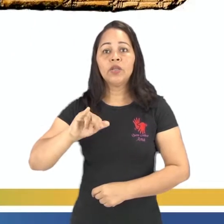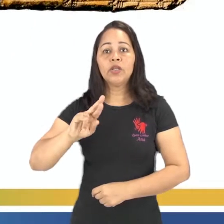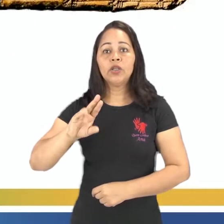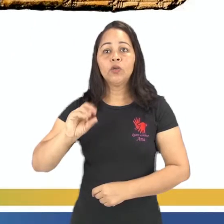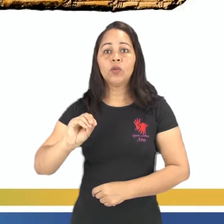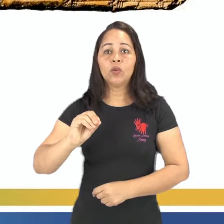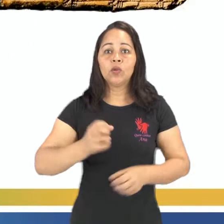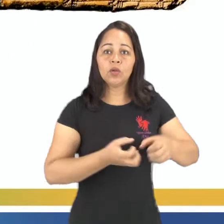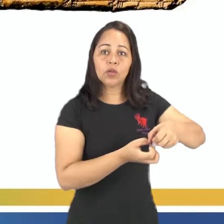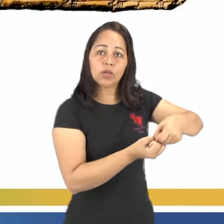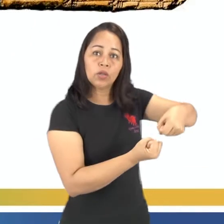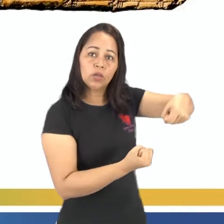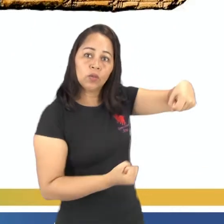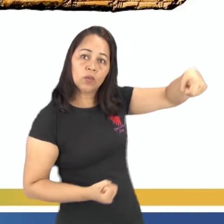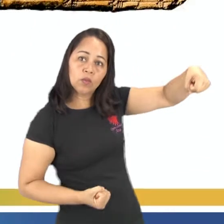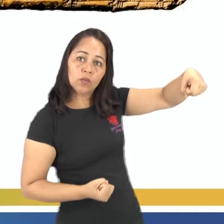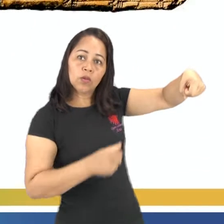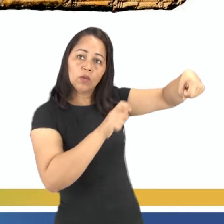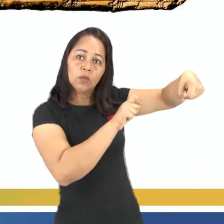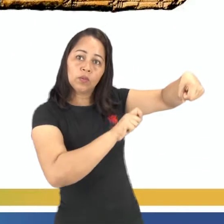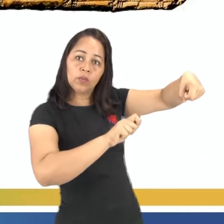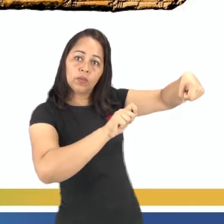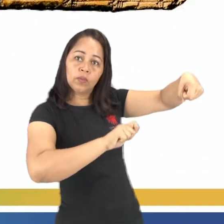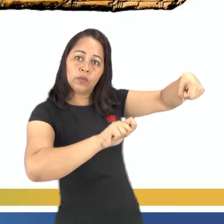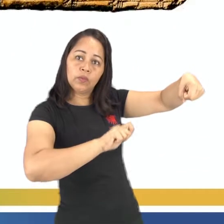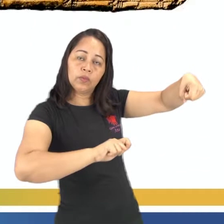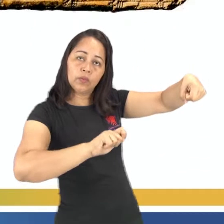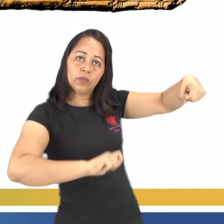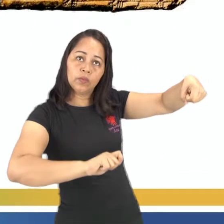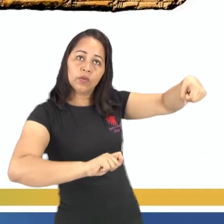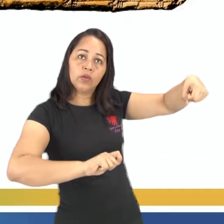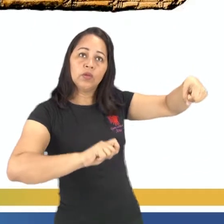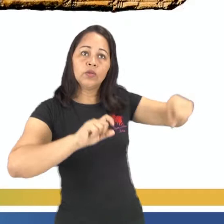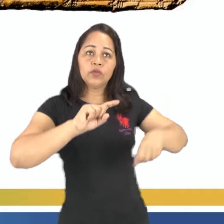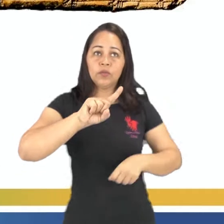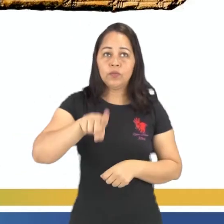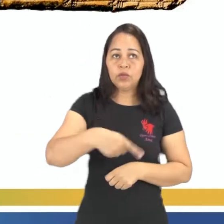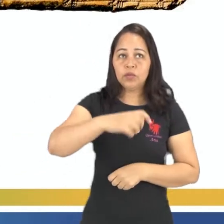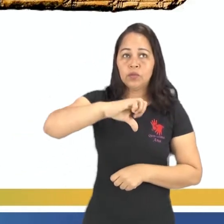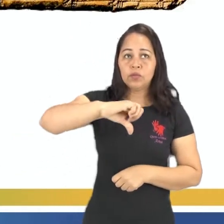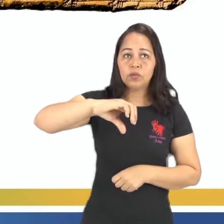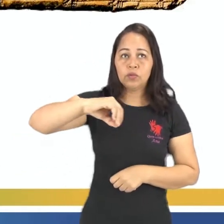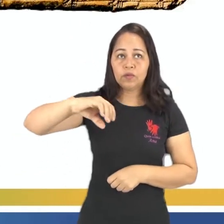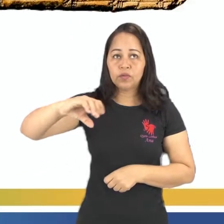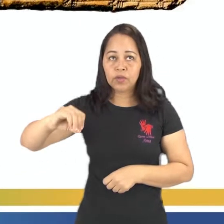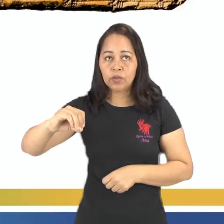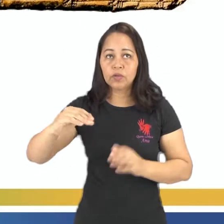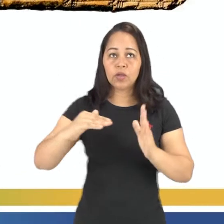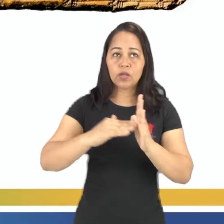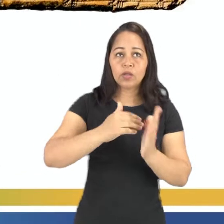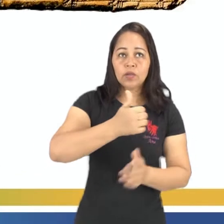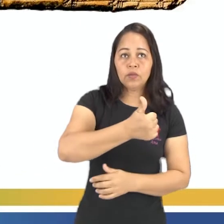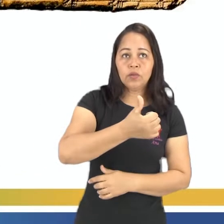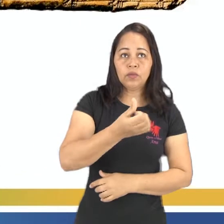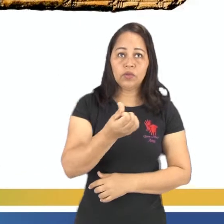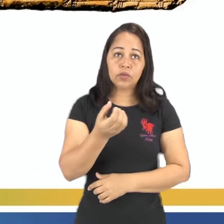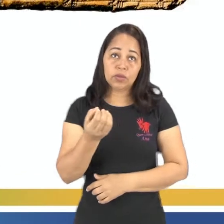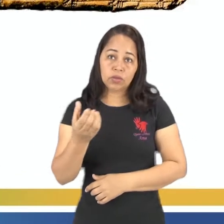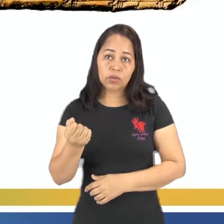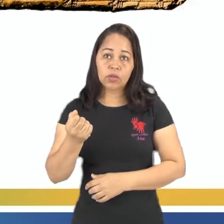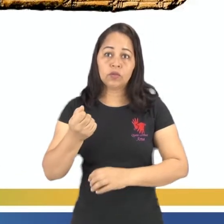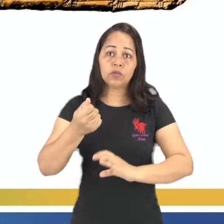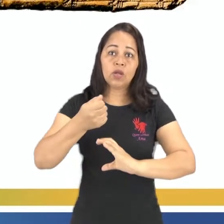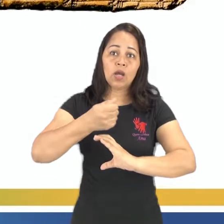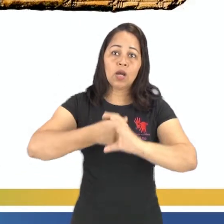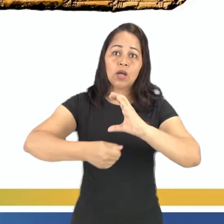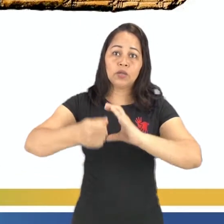escrito aproximadamente entre 1900 e 1600 a.C. Esse papiro ou